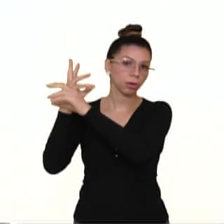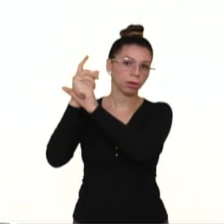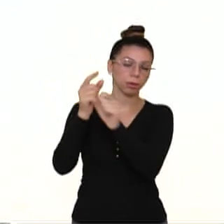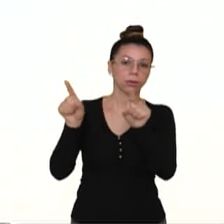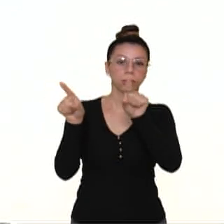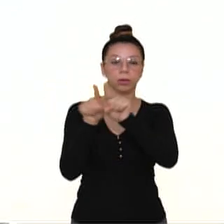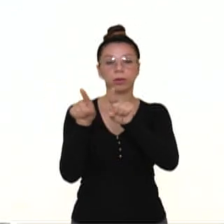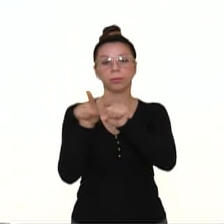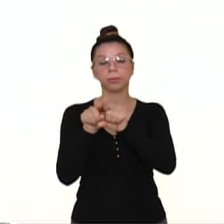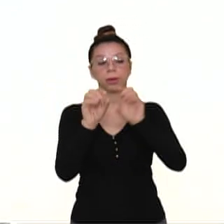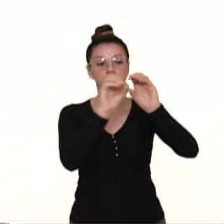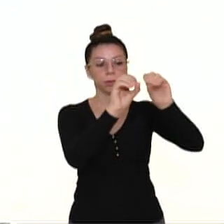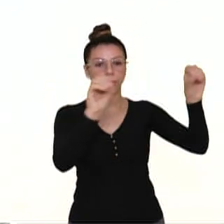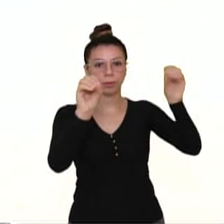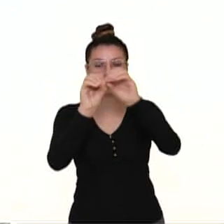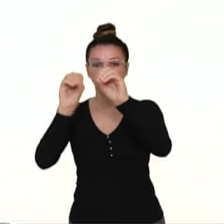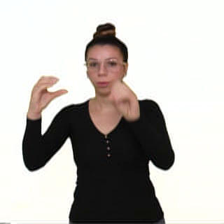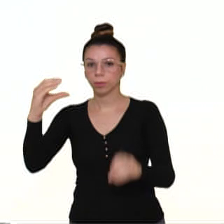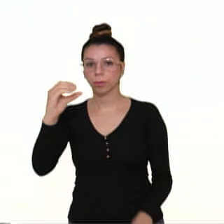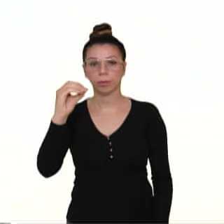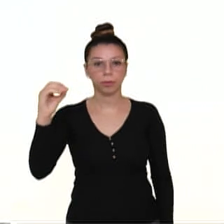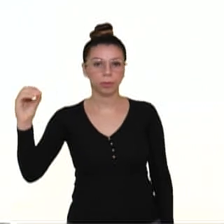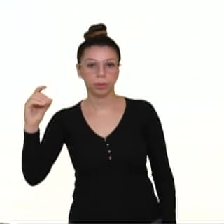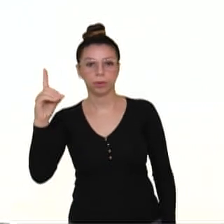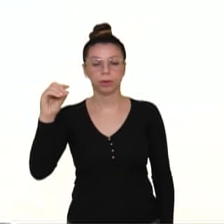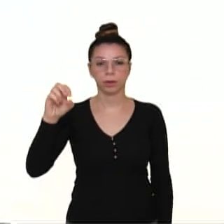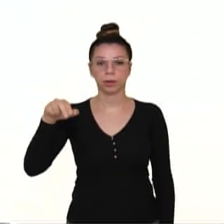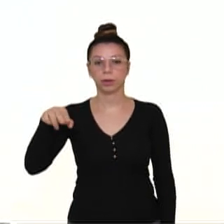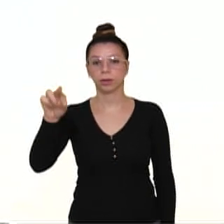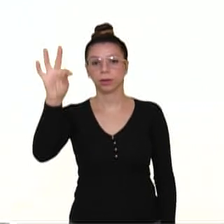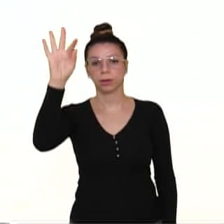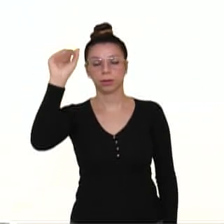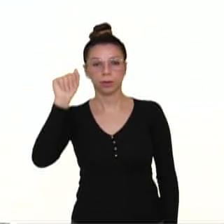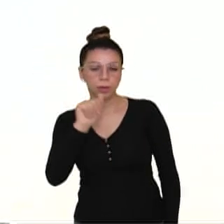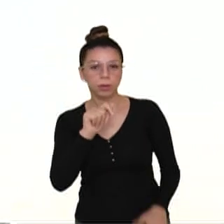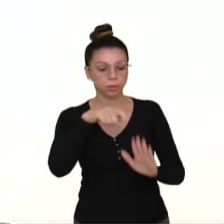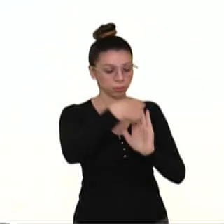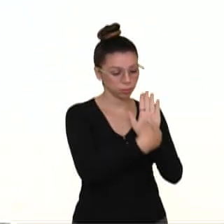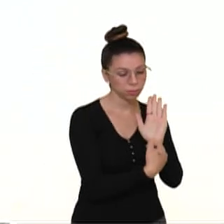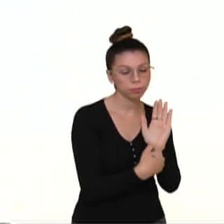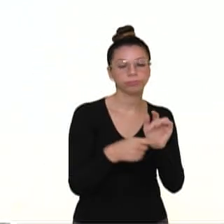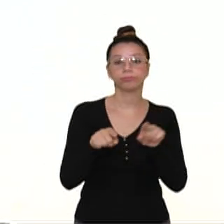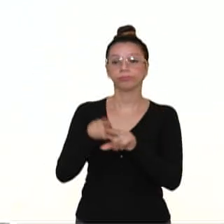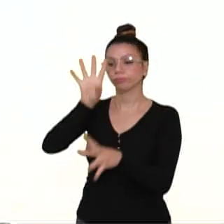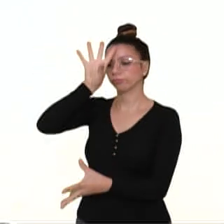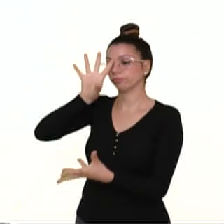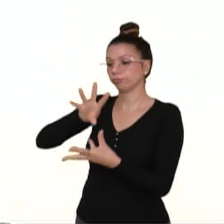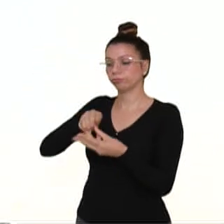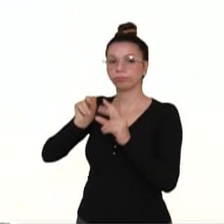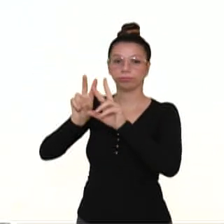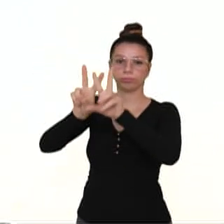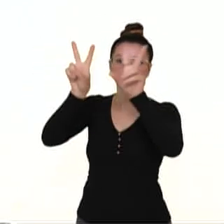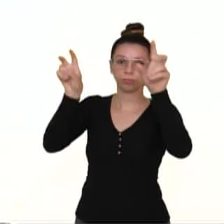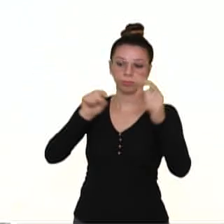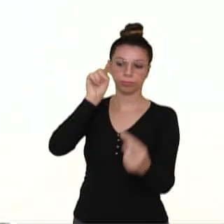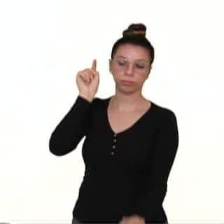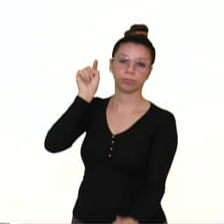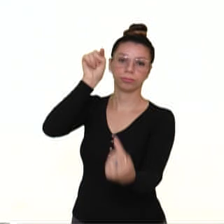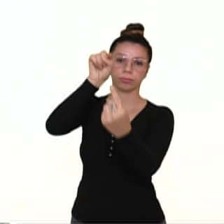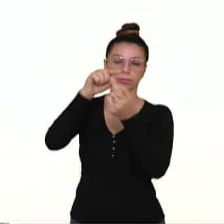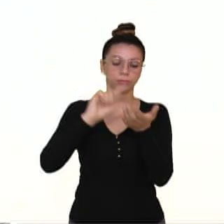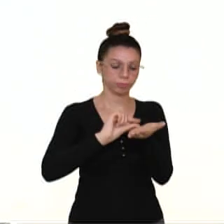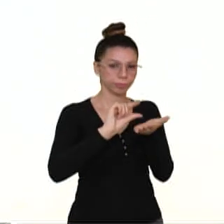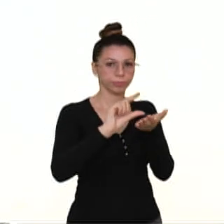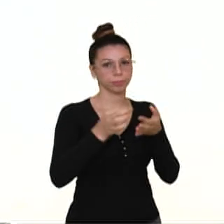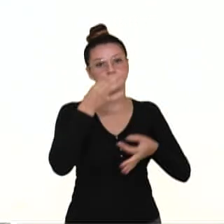orações coordenadas a partir do texto, que mais? E compreendemos tema e finalidade do artigo